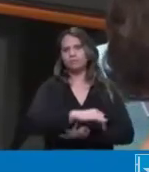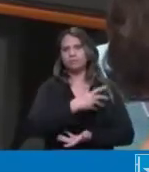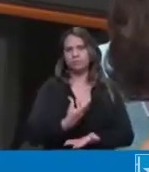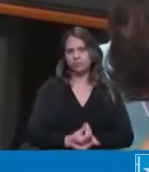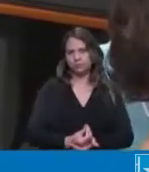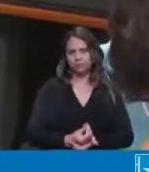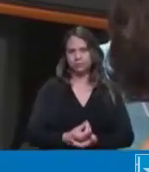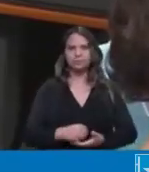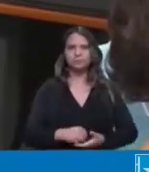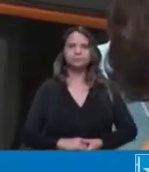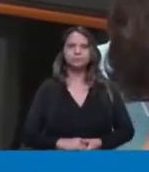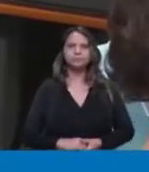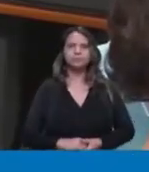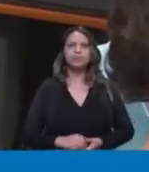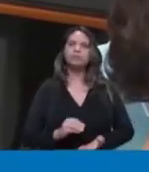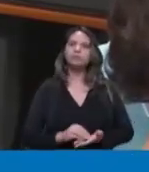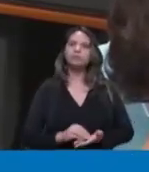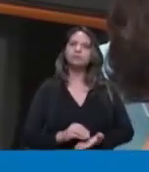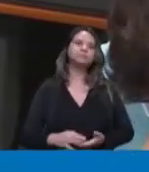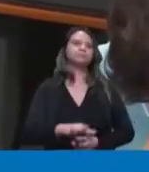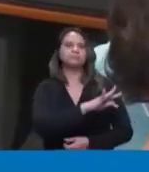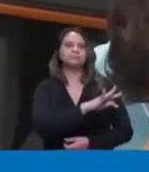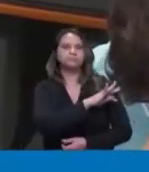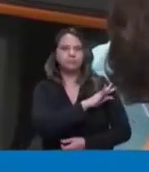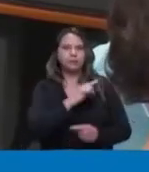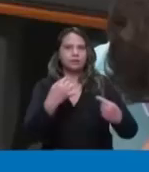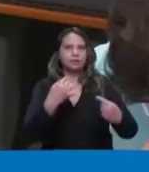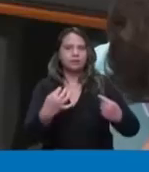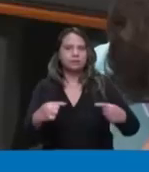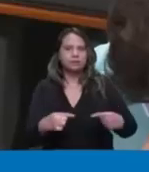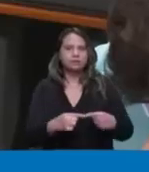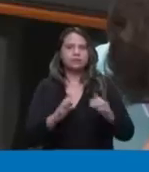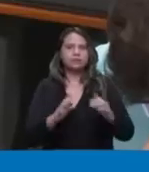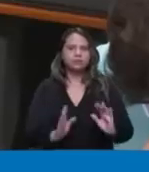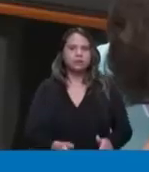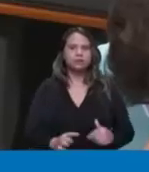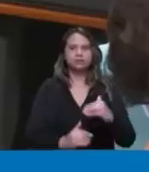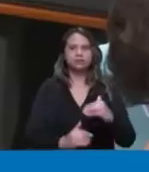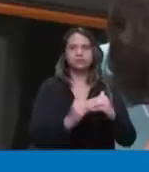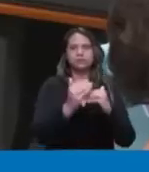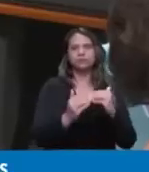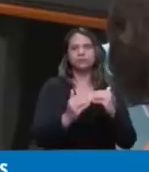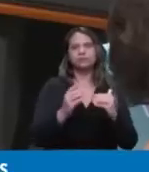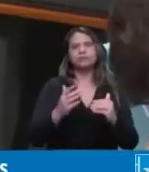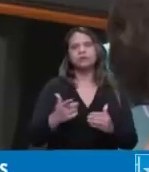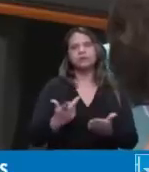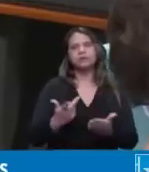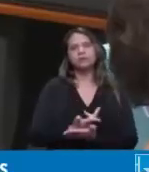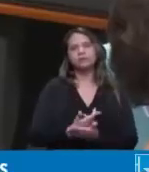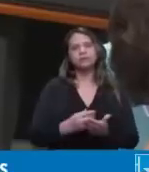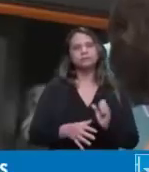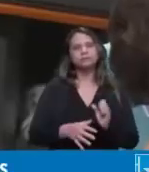A ausência de capacitação técnica adequada e de uso de critérios já desenvolvidos acaba produzindo insegurança